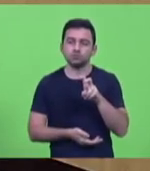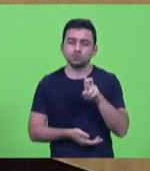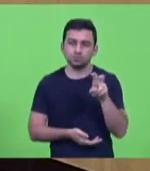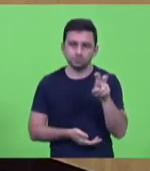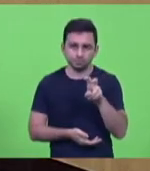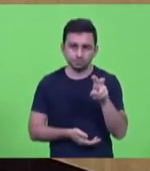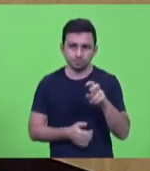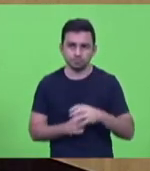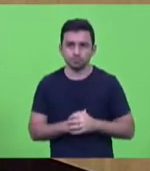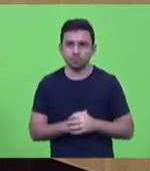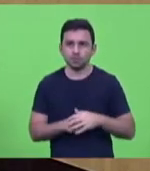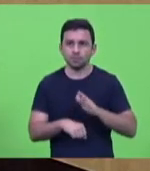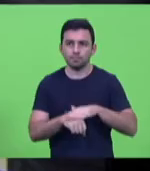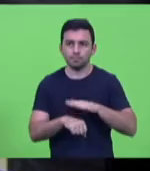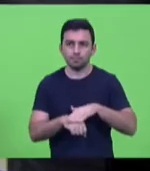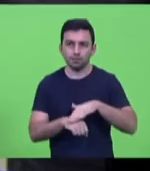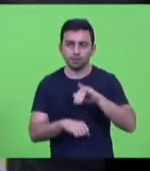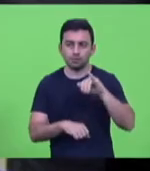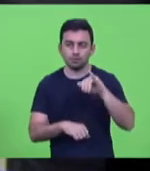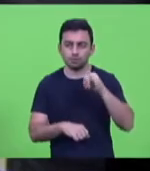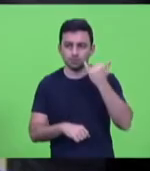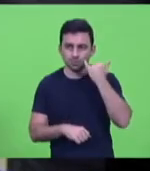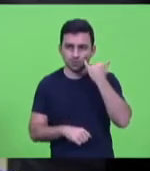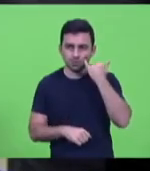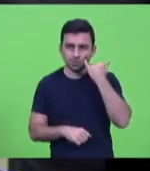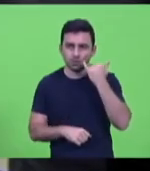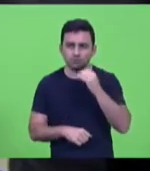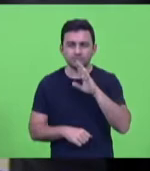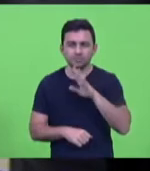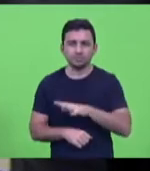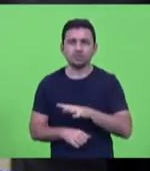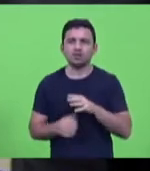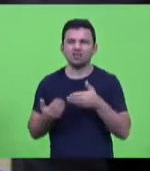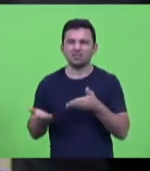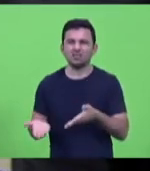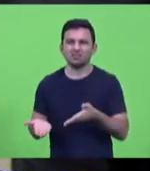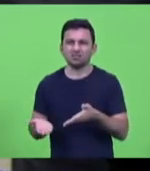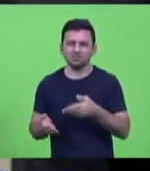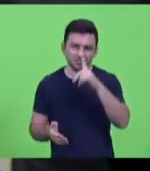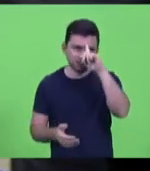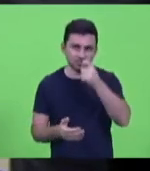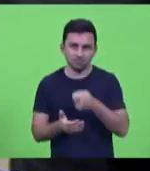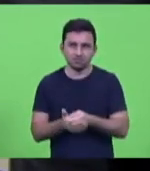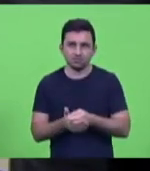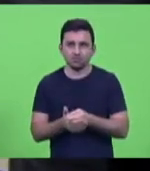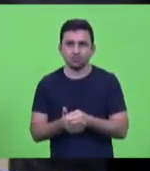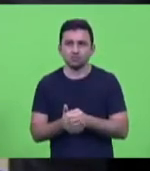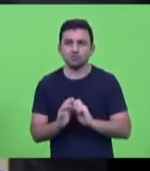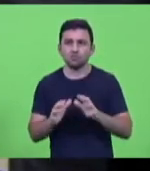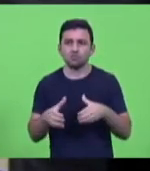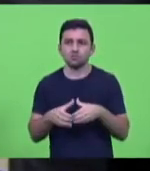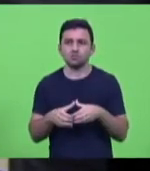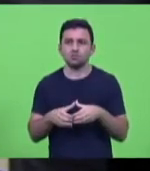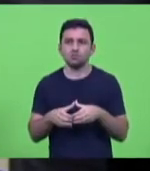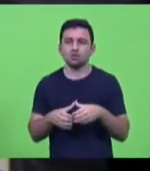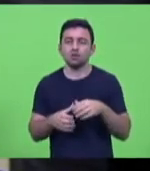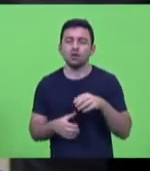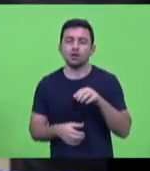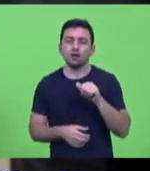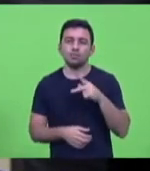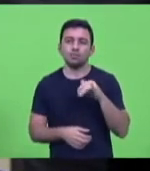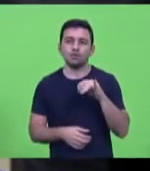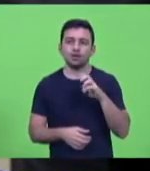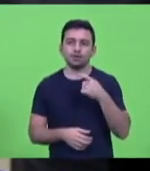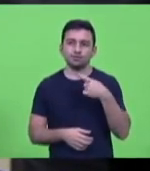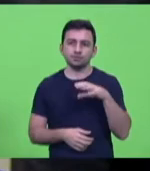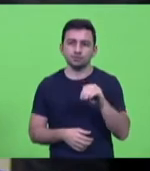455. Autor, deputado Jessé Lopes, manifestando repúdio à decisão do Colégio Aplicação da Universidade Federal Santa